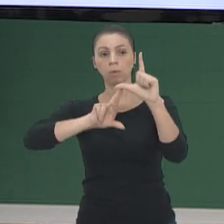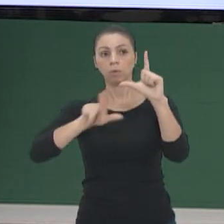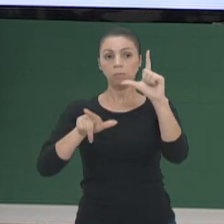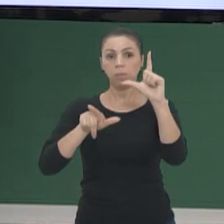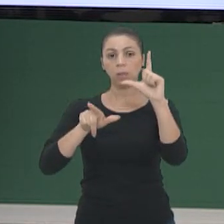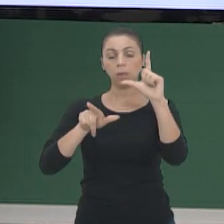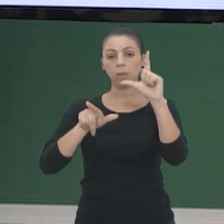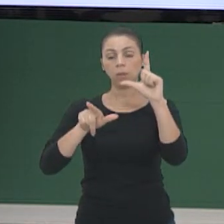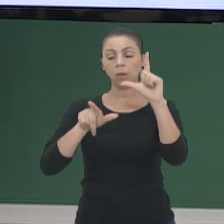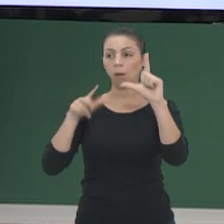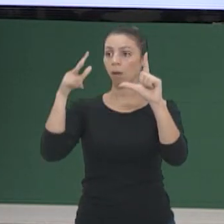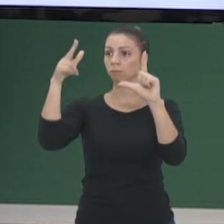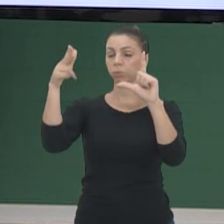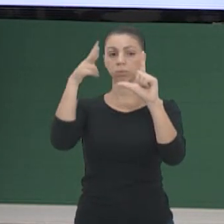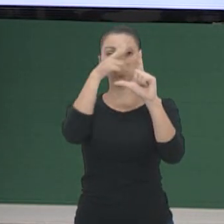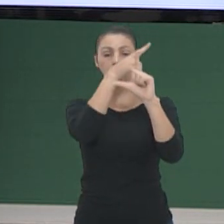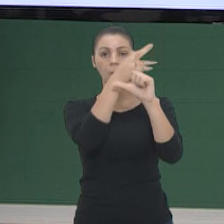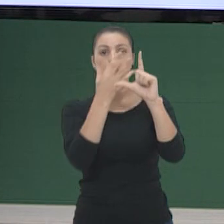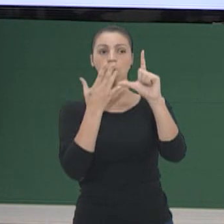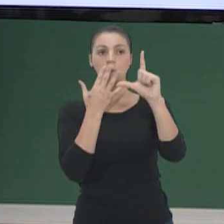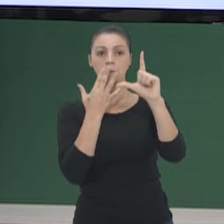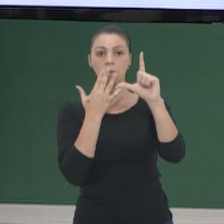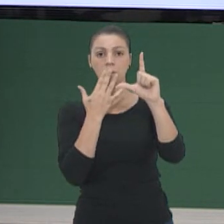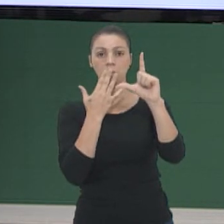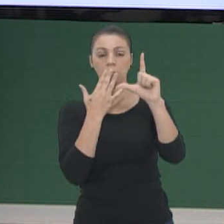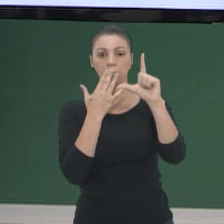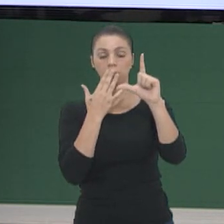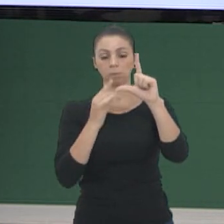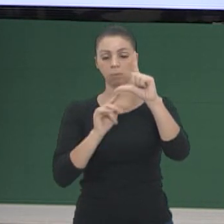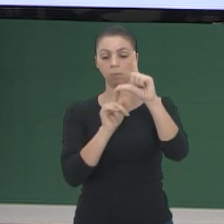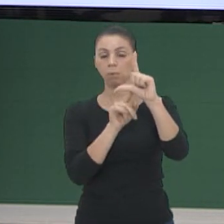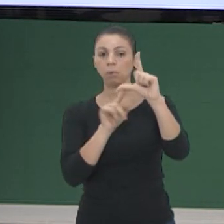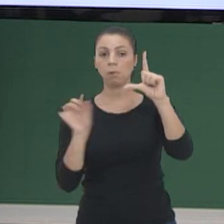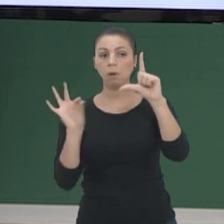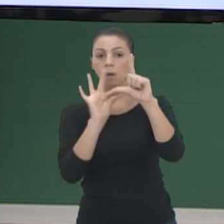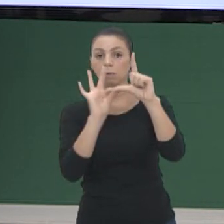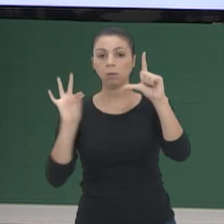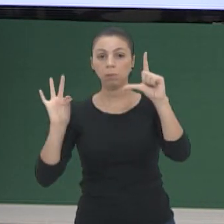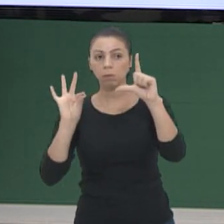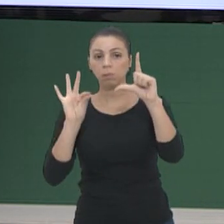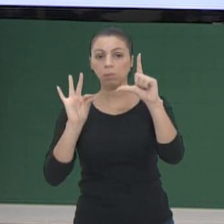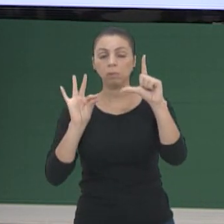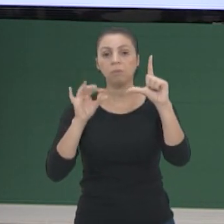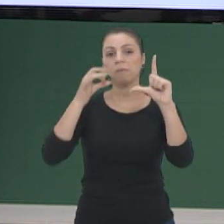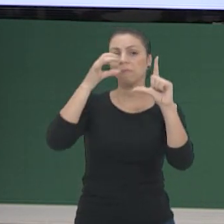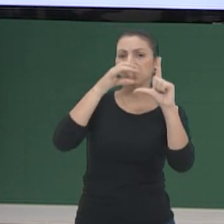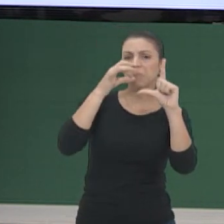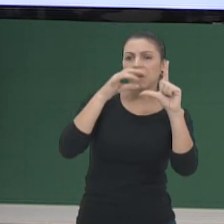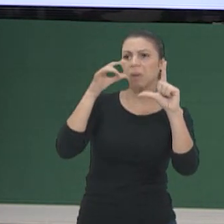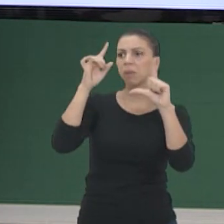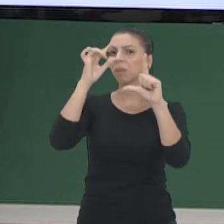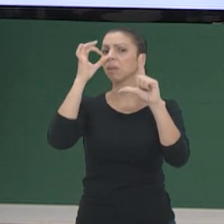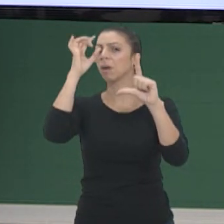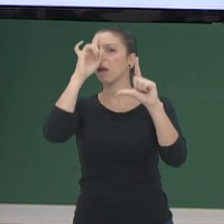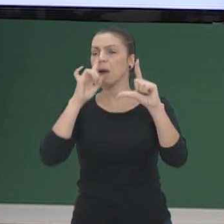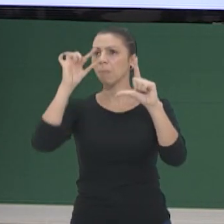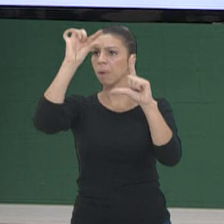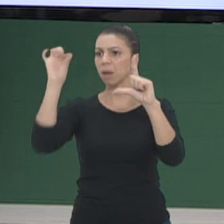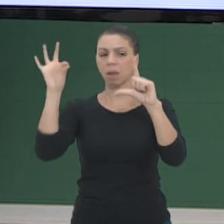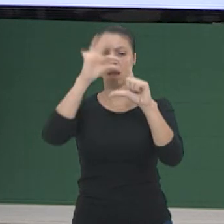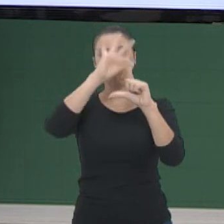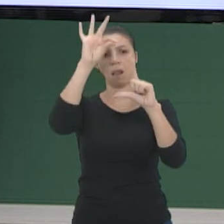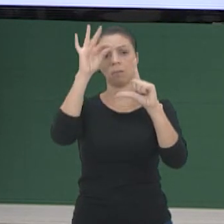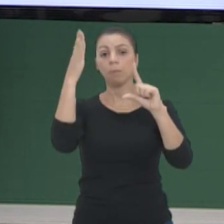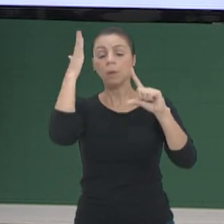com cores iguais, por exemplo, aqui dos 2 lados em amarelo, embaixo em verde, para identificar quais seriam os